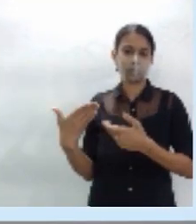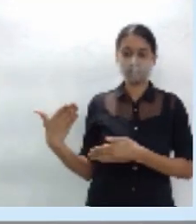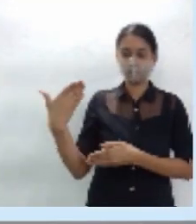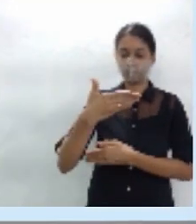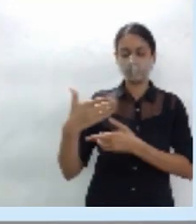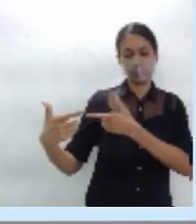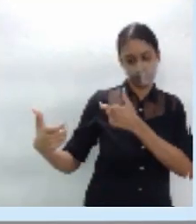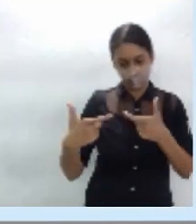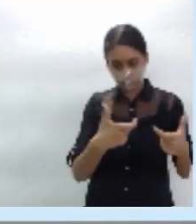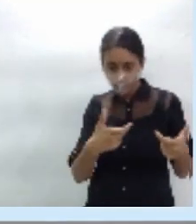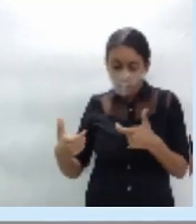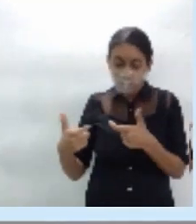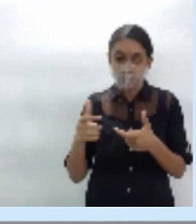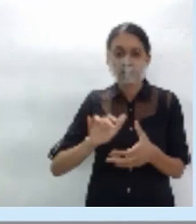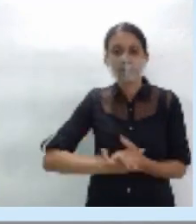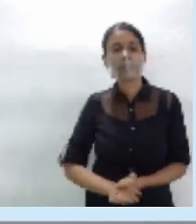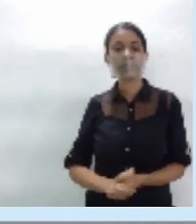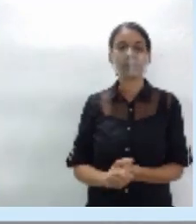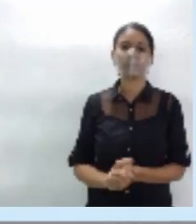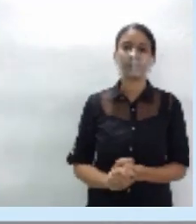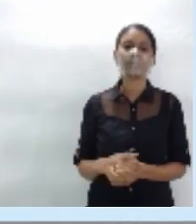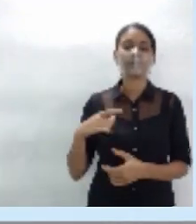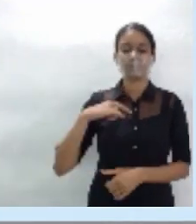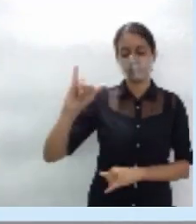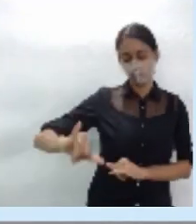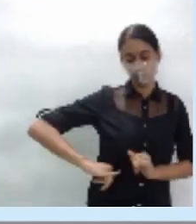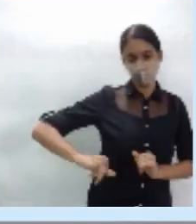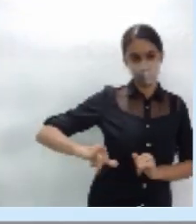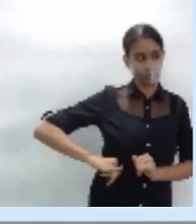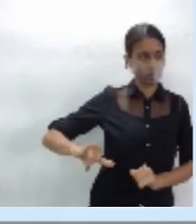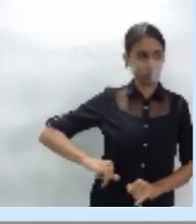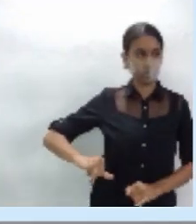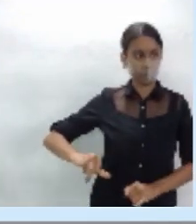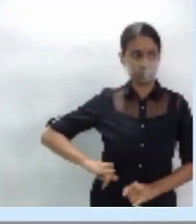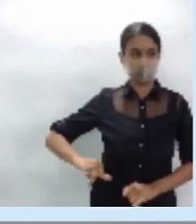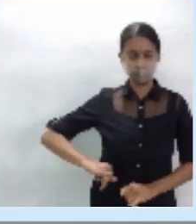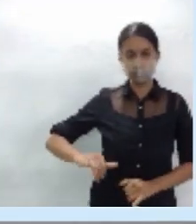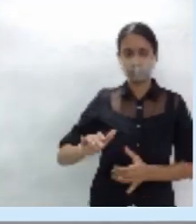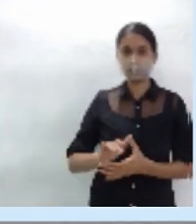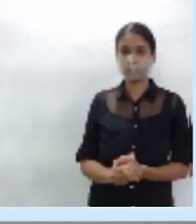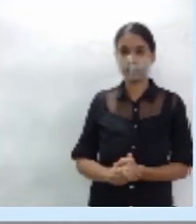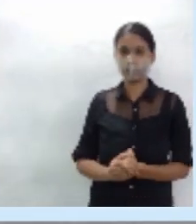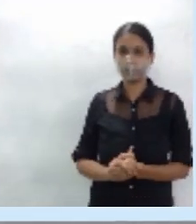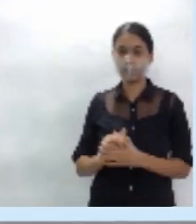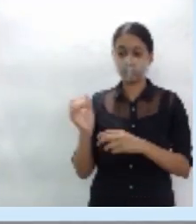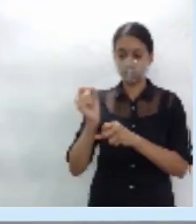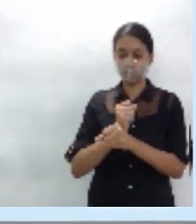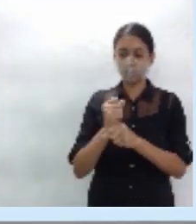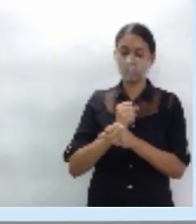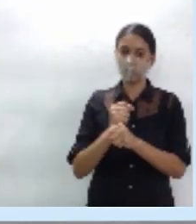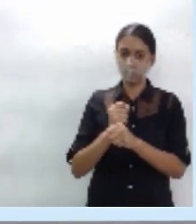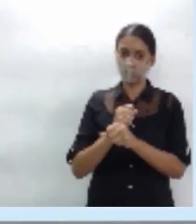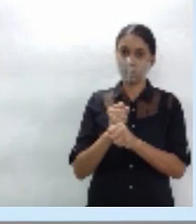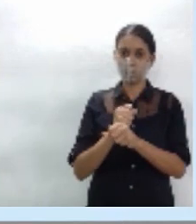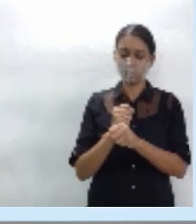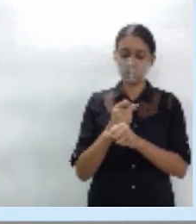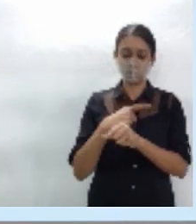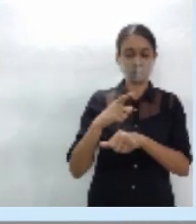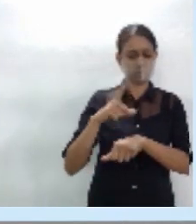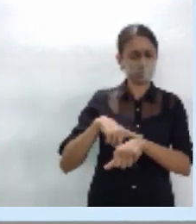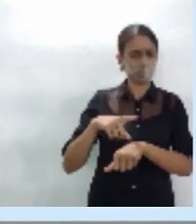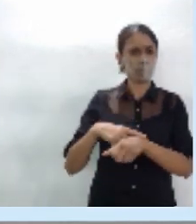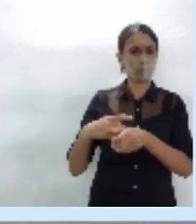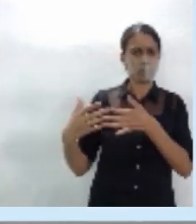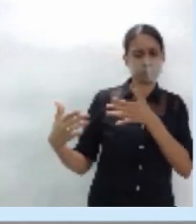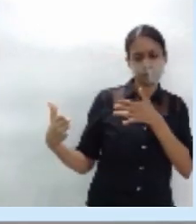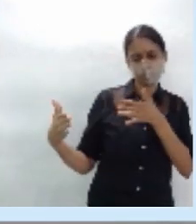Então foi esses países que mais um pouco sofreram, né? Sendo que eles saíram vitoriosos de uma certa rapidez, porque